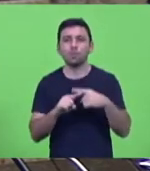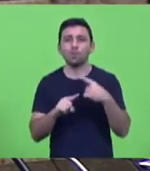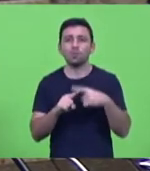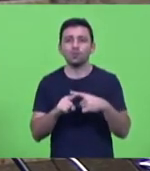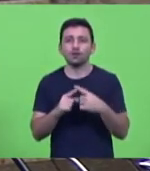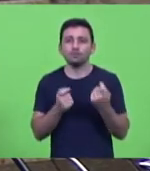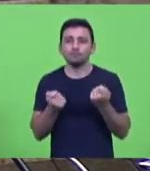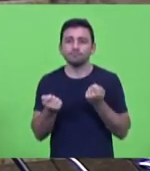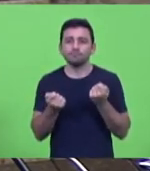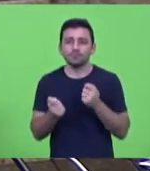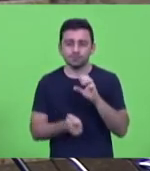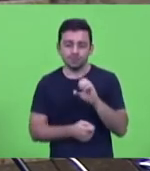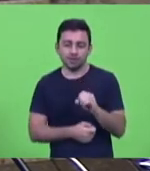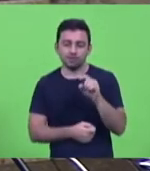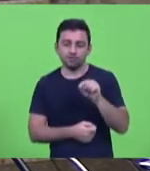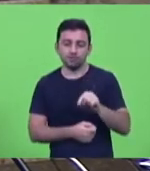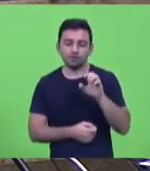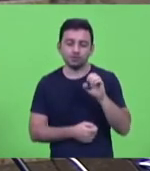contingenciado